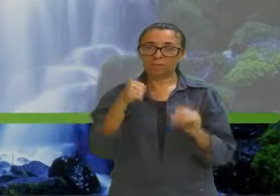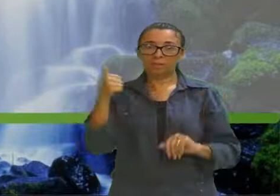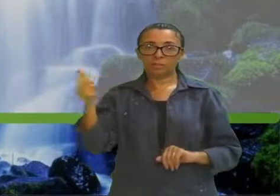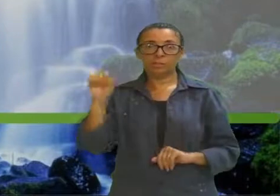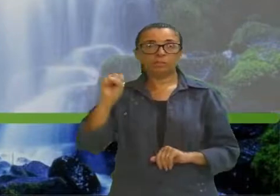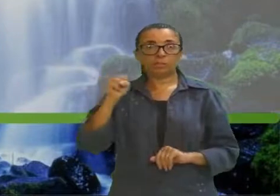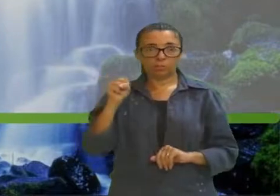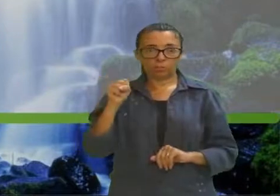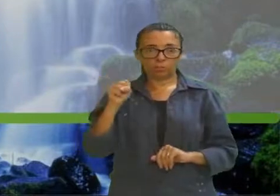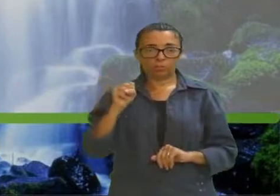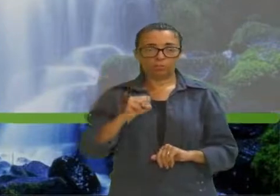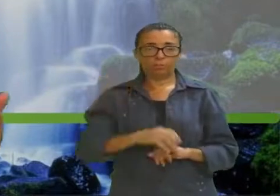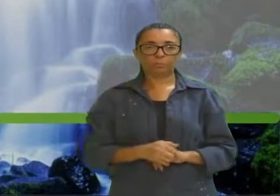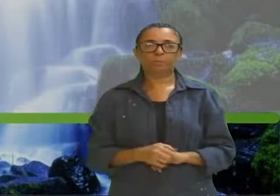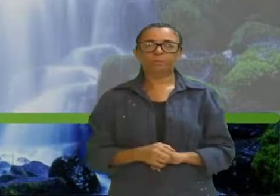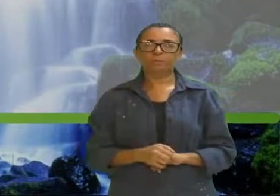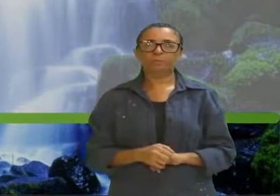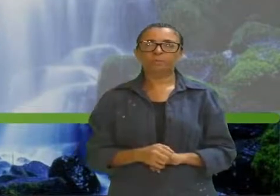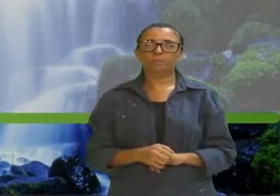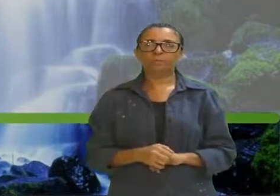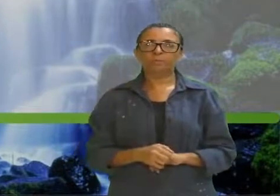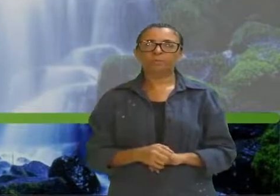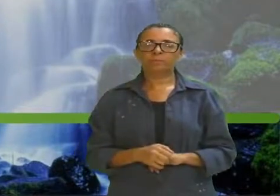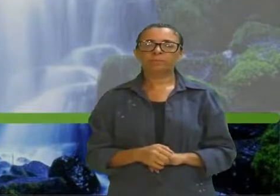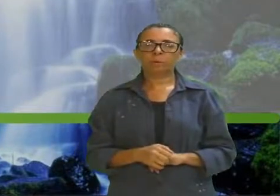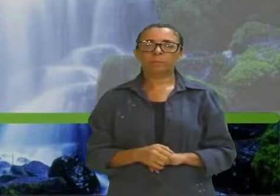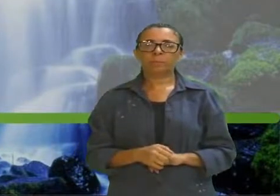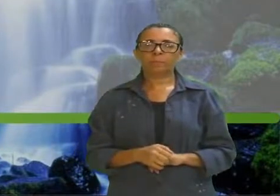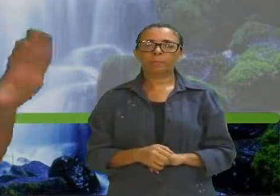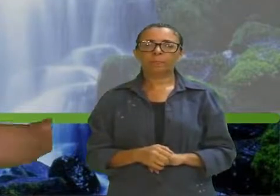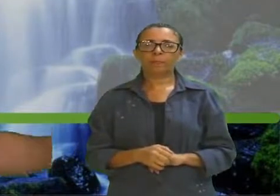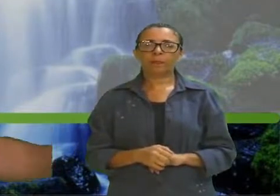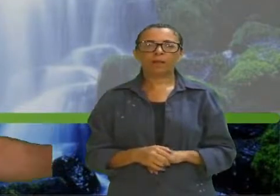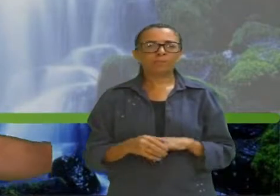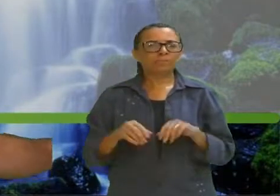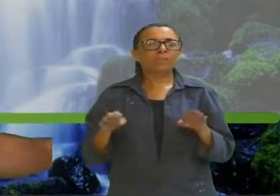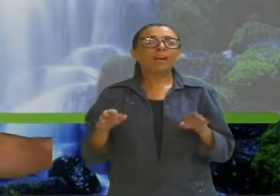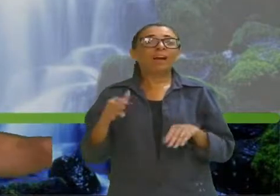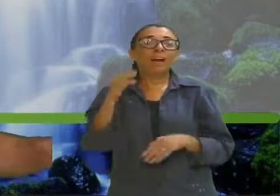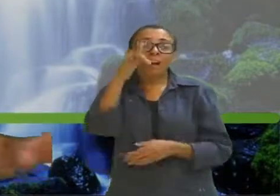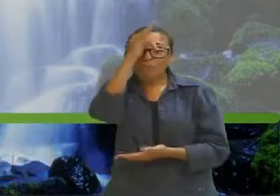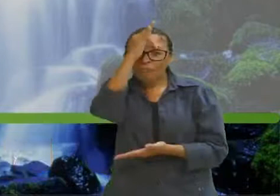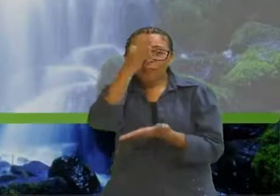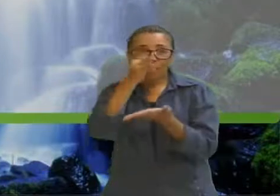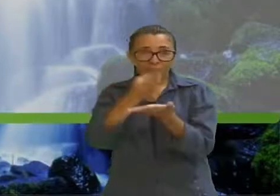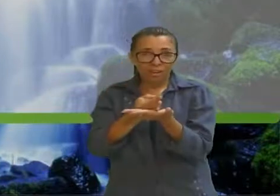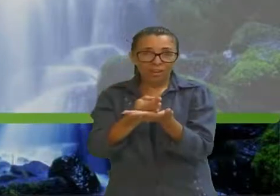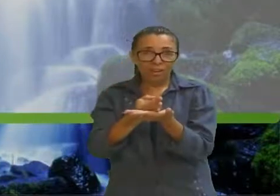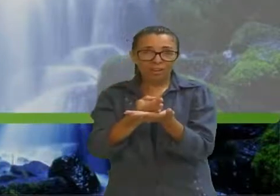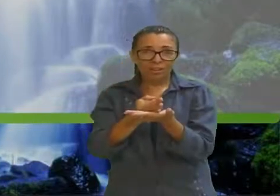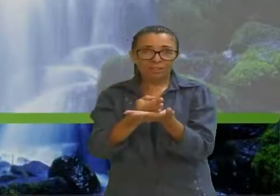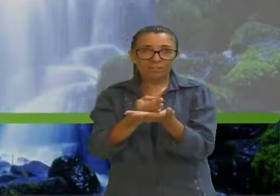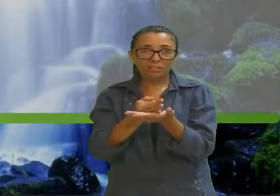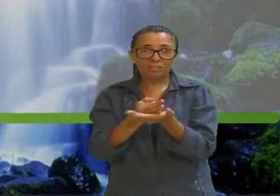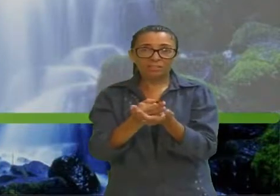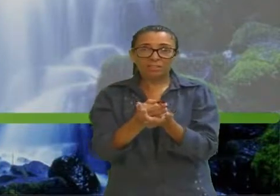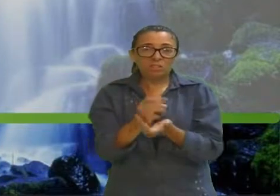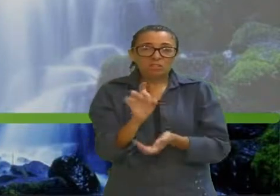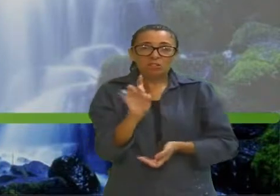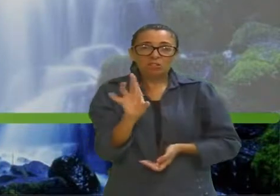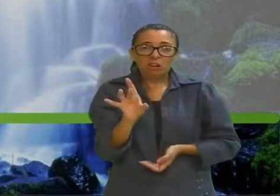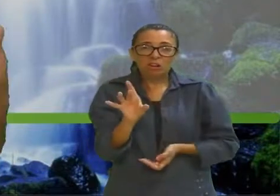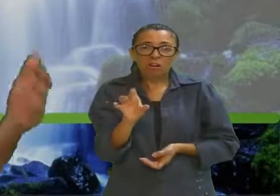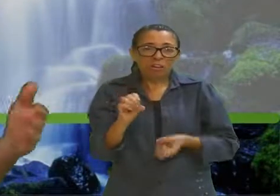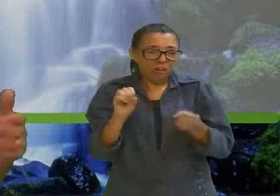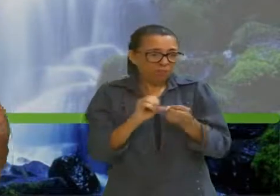17. Assim também a fé, se não tiver obras, o que são essas obras? Muitos pensam que pode